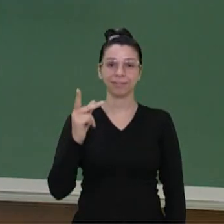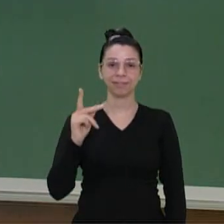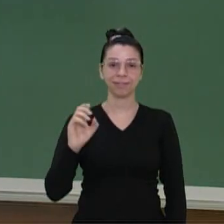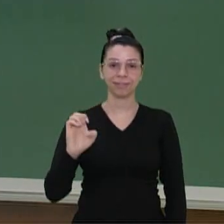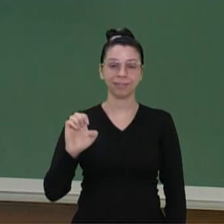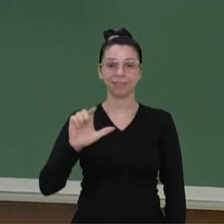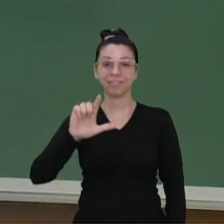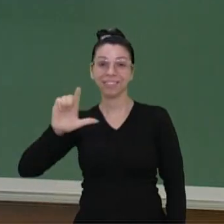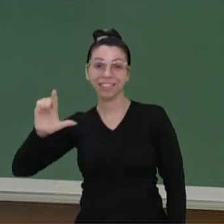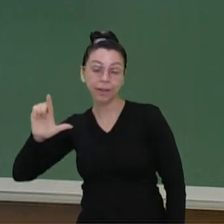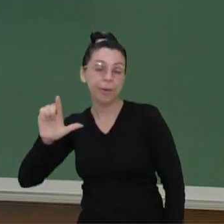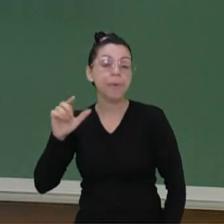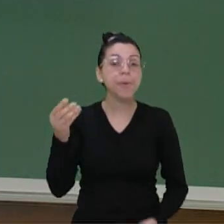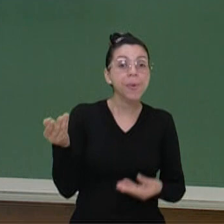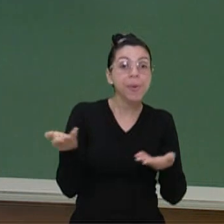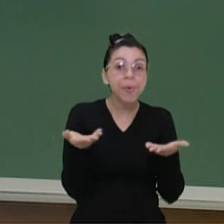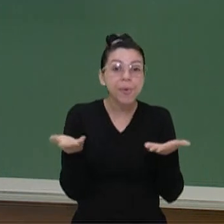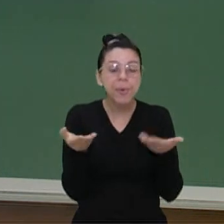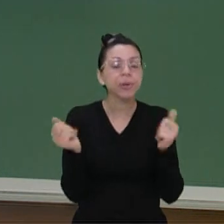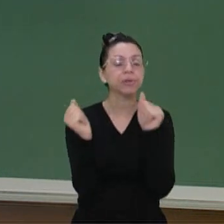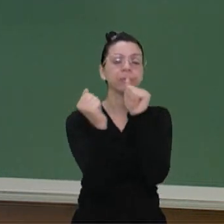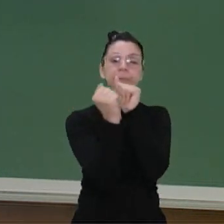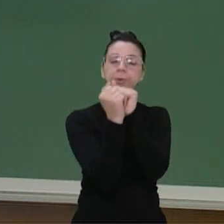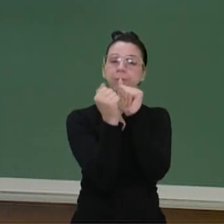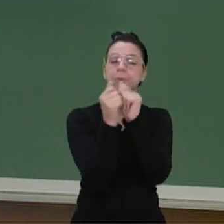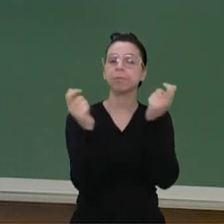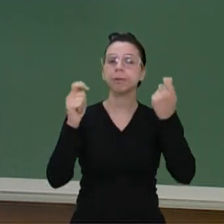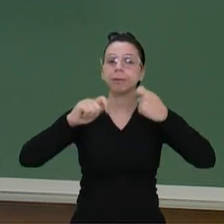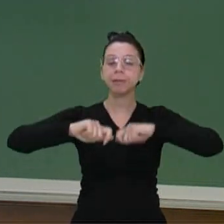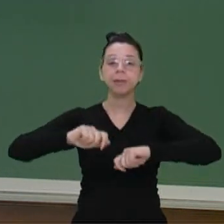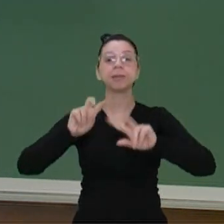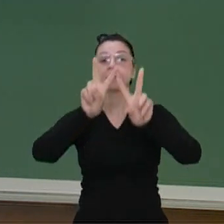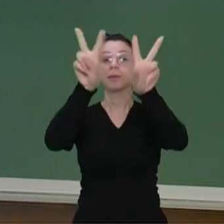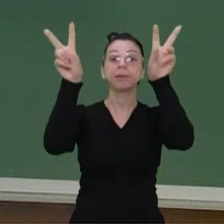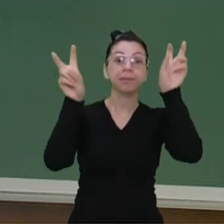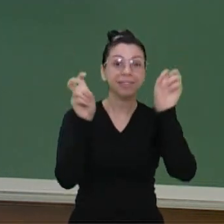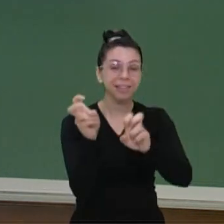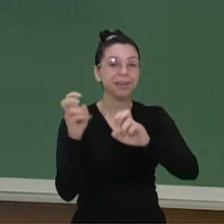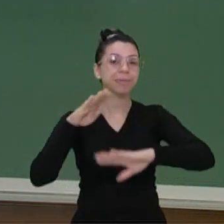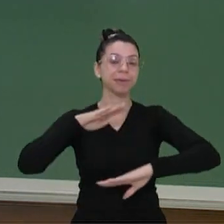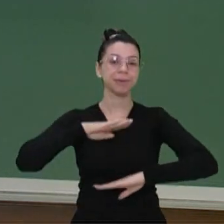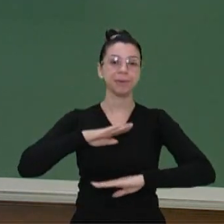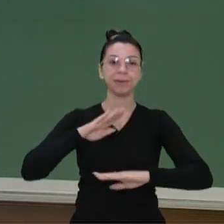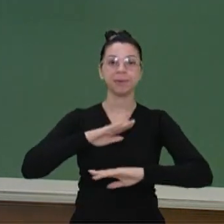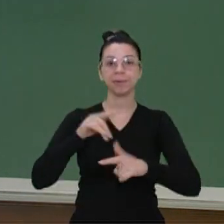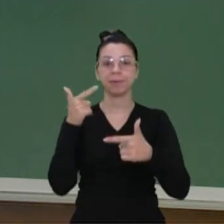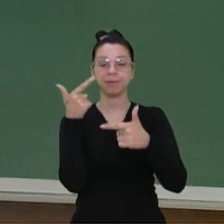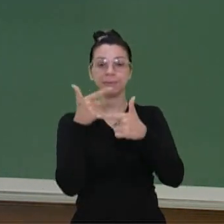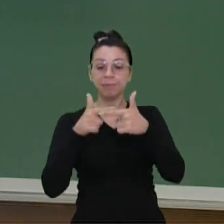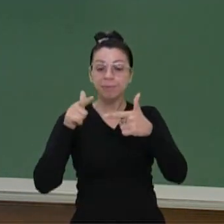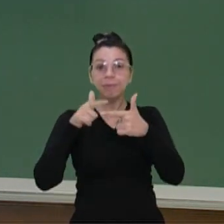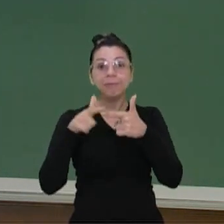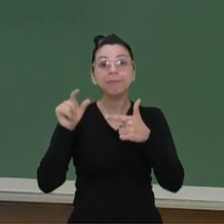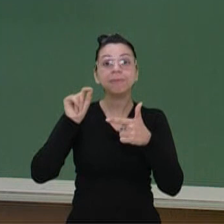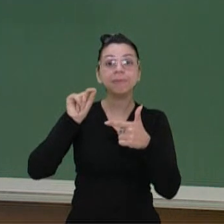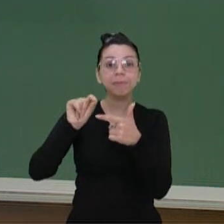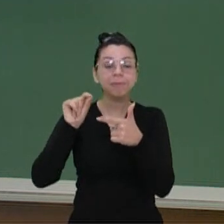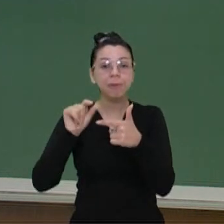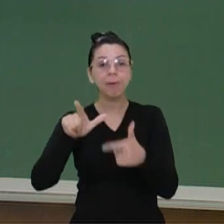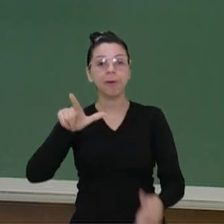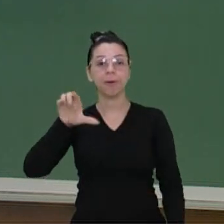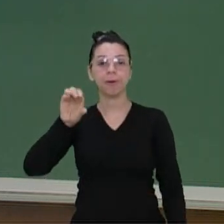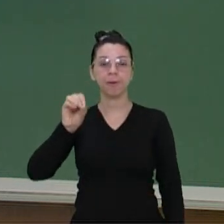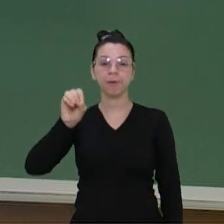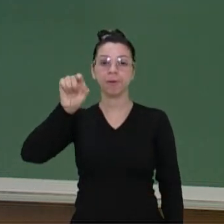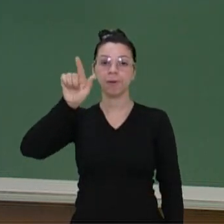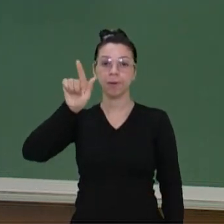e vamos falar mais uma vez de situações, problemas aplicadas a logaritmos.